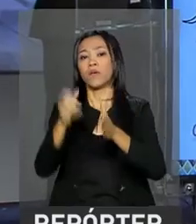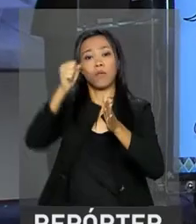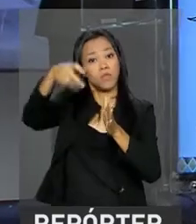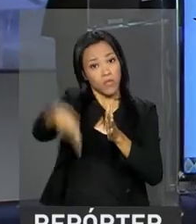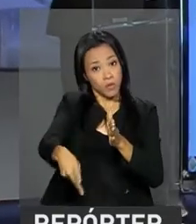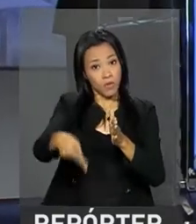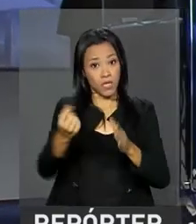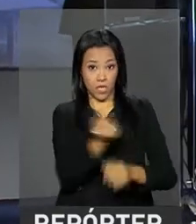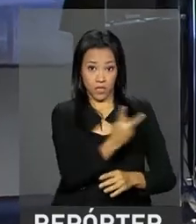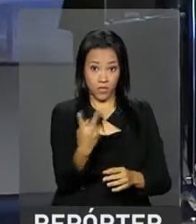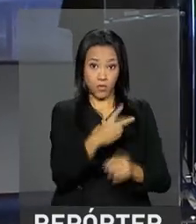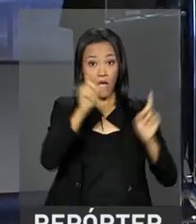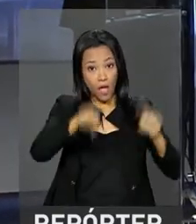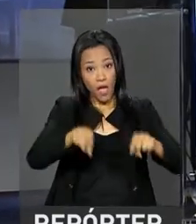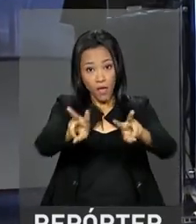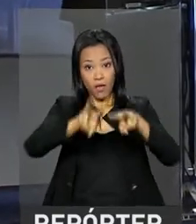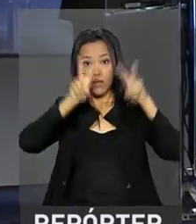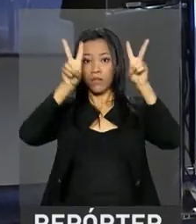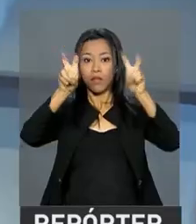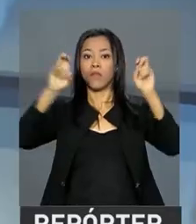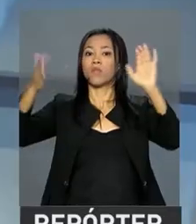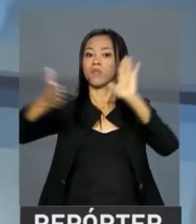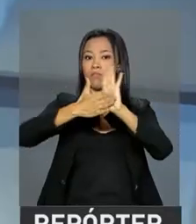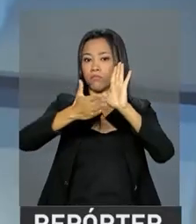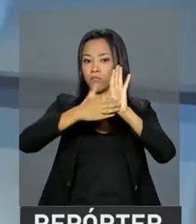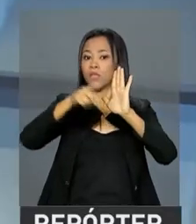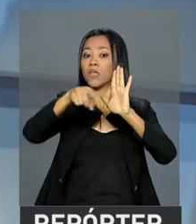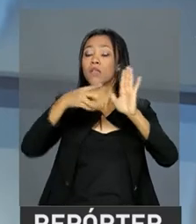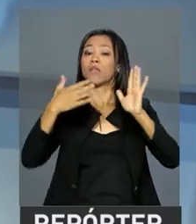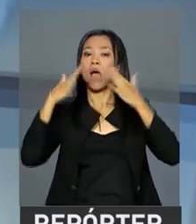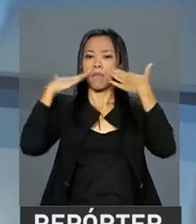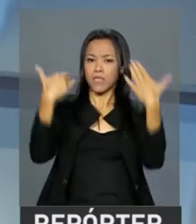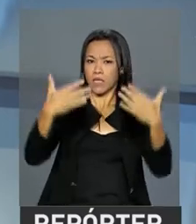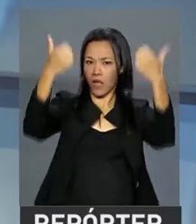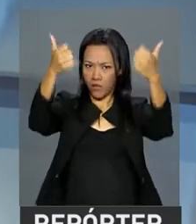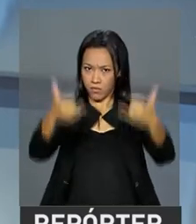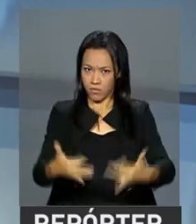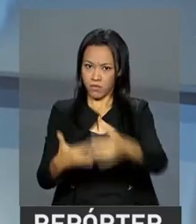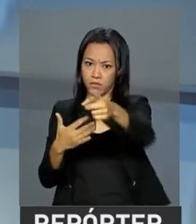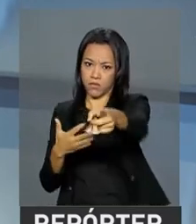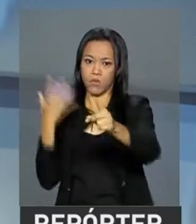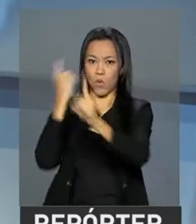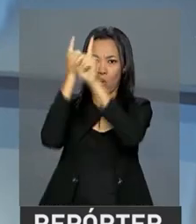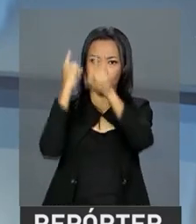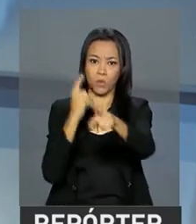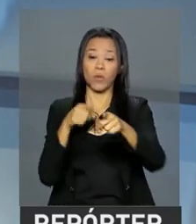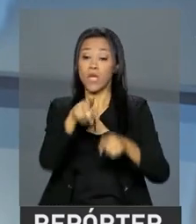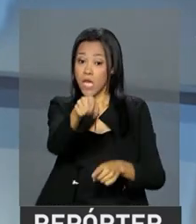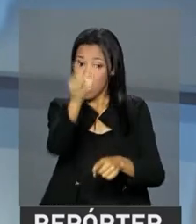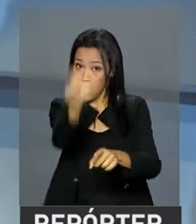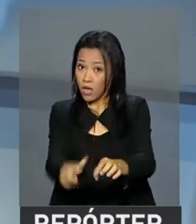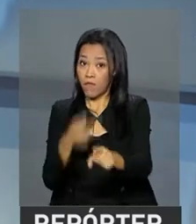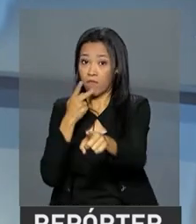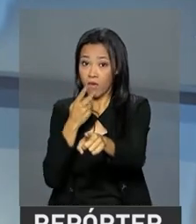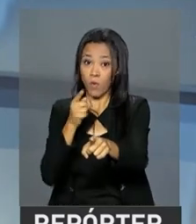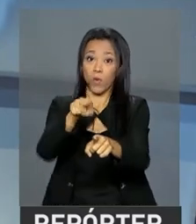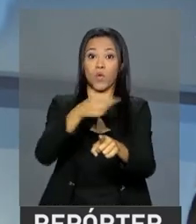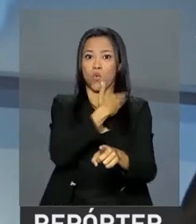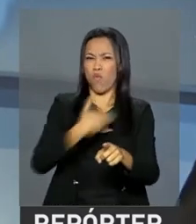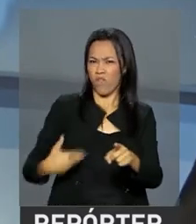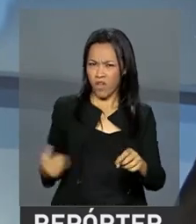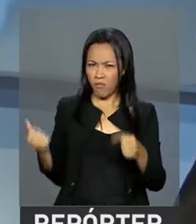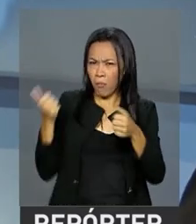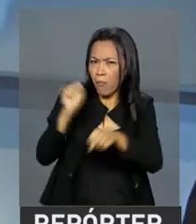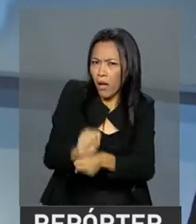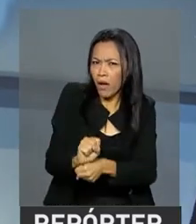previdenciária, são outros assuntos do encontro. O ministro do Planejamento, Diogo Oliveira, disse que o governo não vai